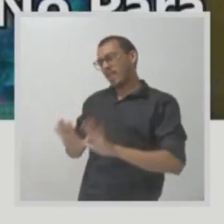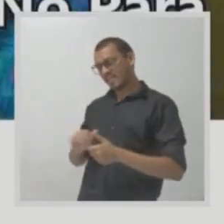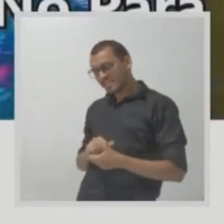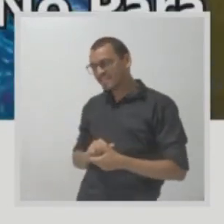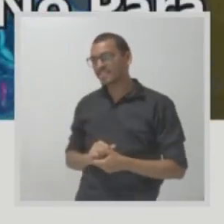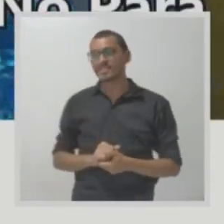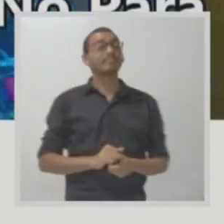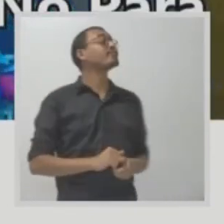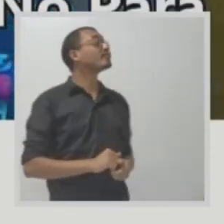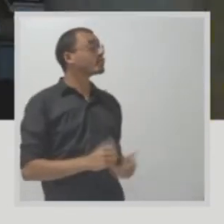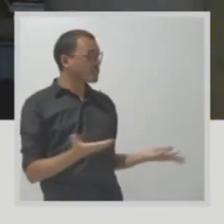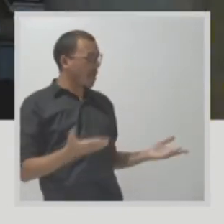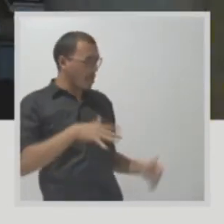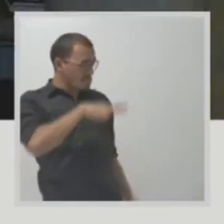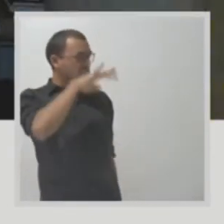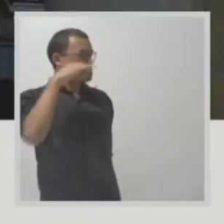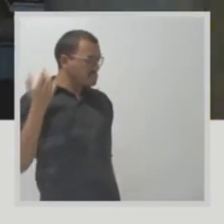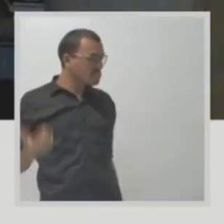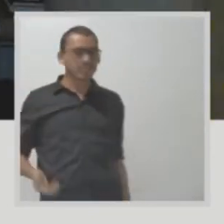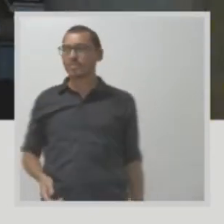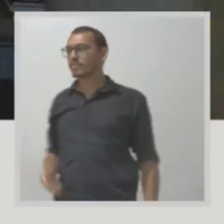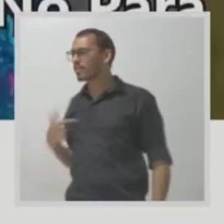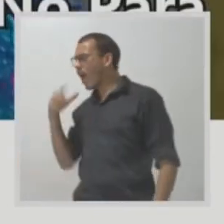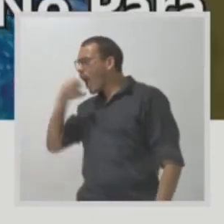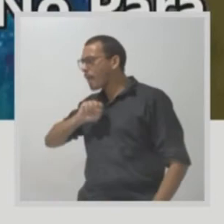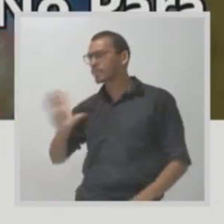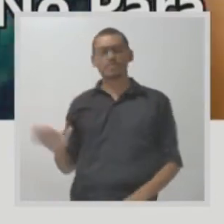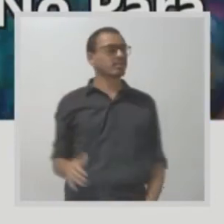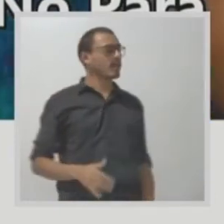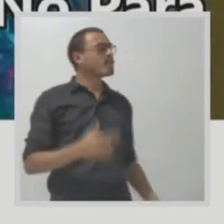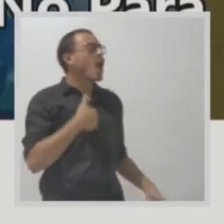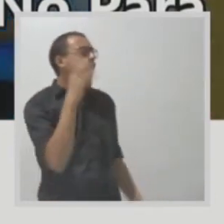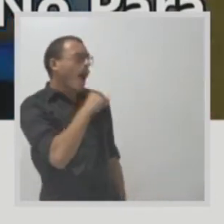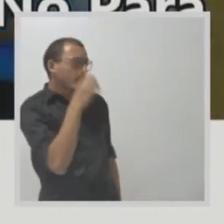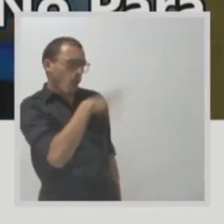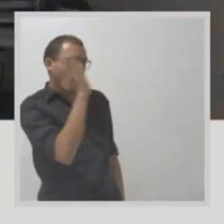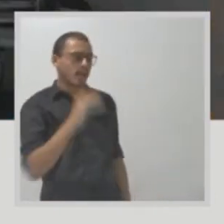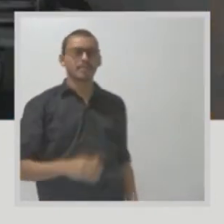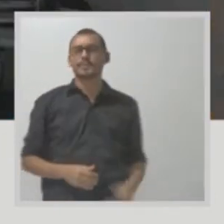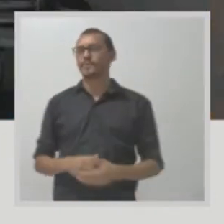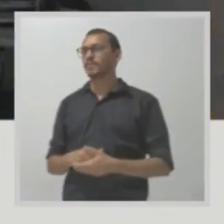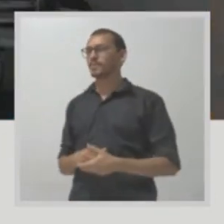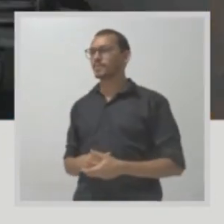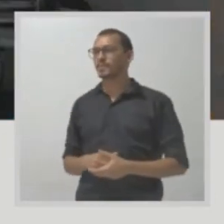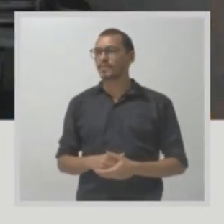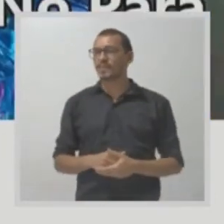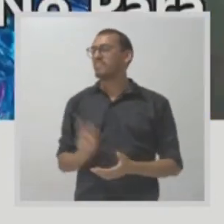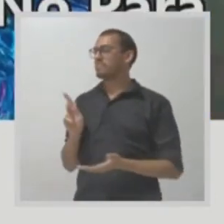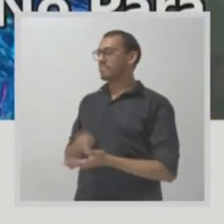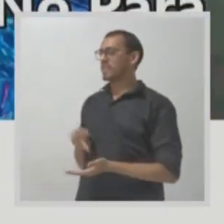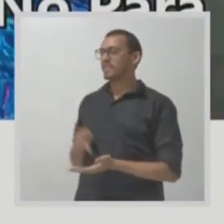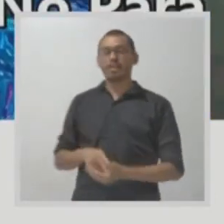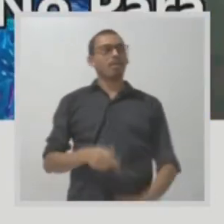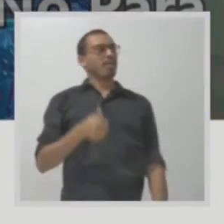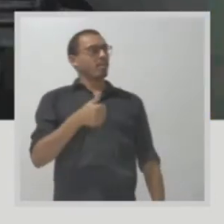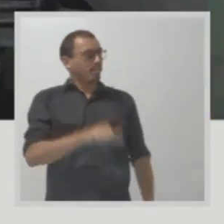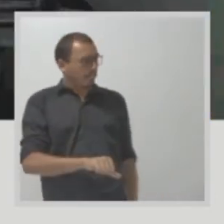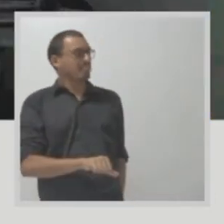mesmo, é? Tá cheiroso. Eu vou lá bem rápido, tá? Eu vou lá rapidola. Verdade.